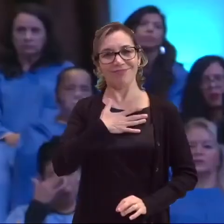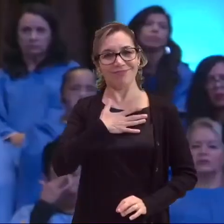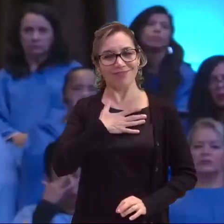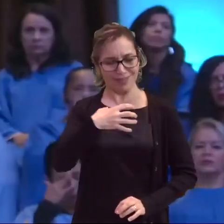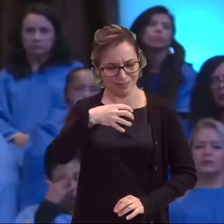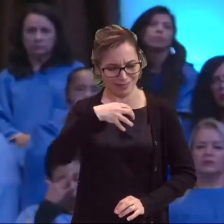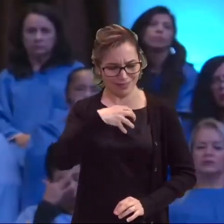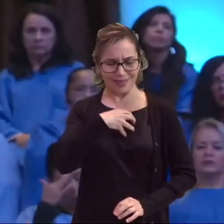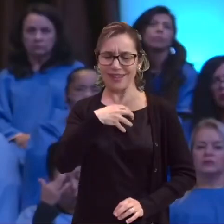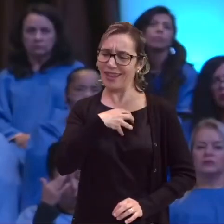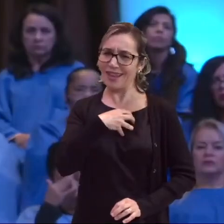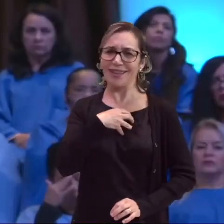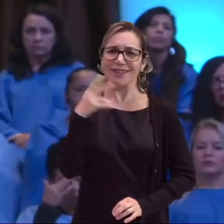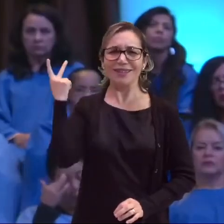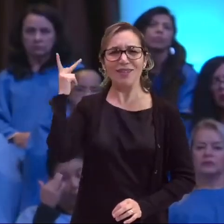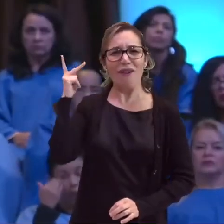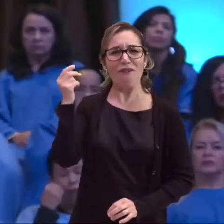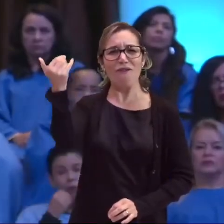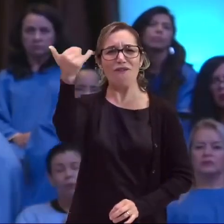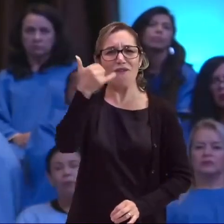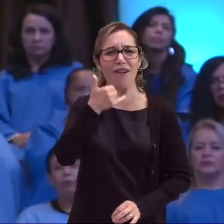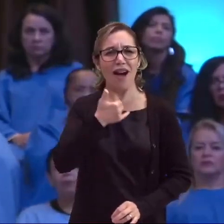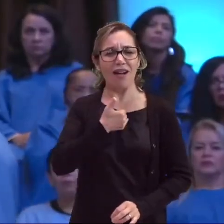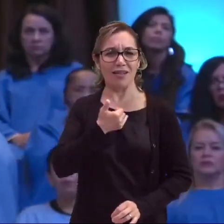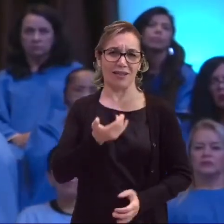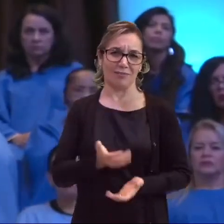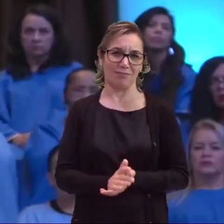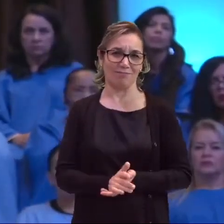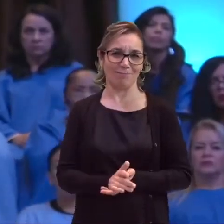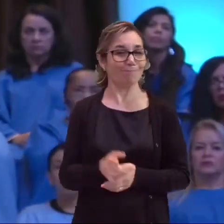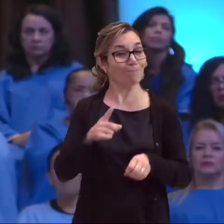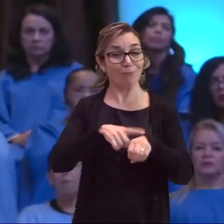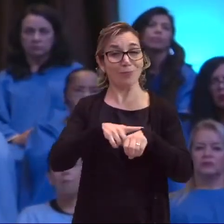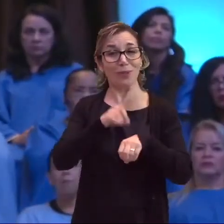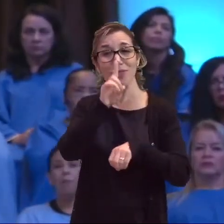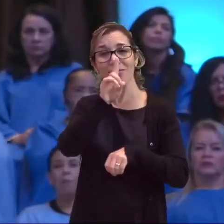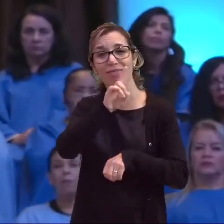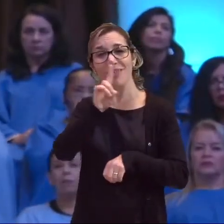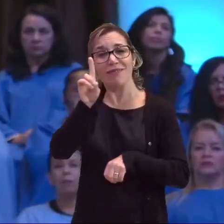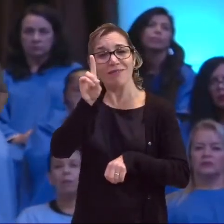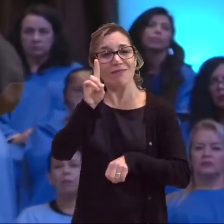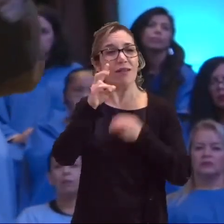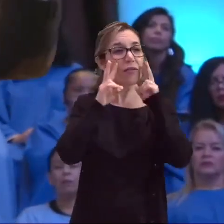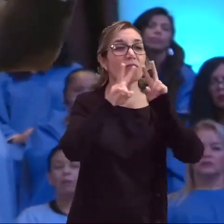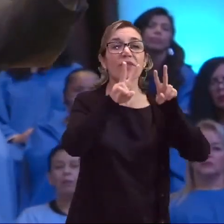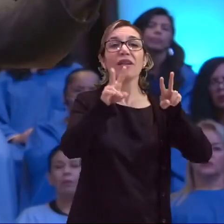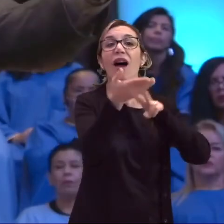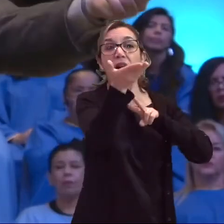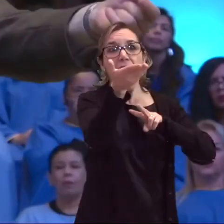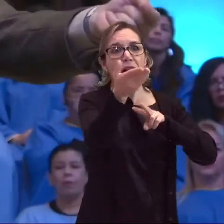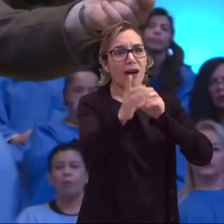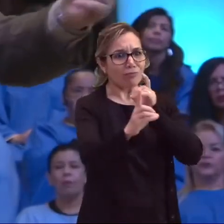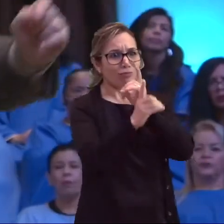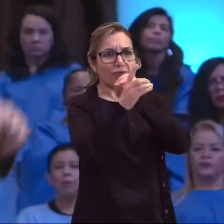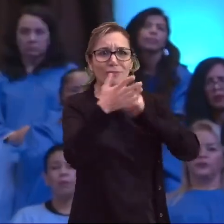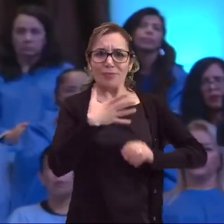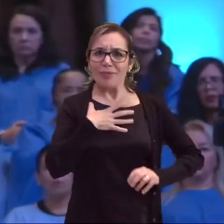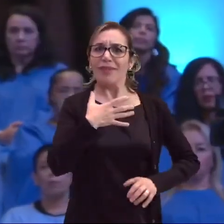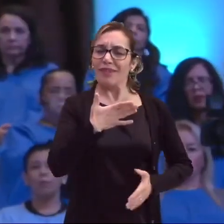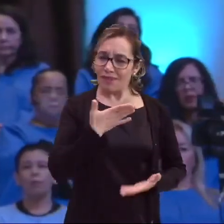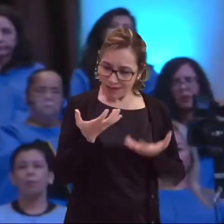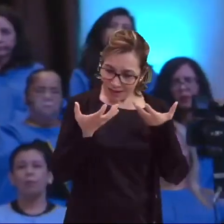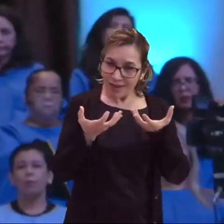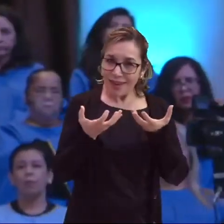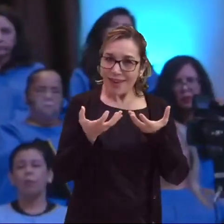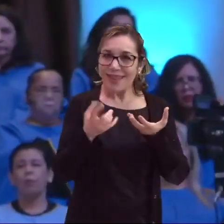ele encontra pessoas que desejam ardentemente encontrar-se com ele ele se revela